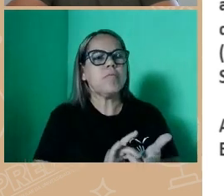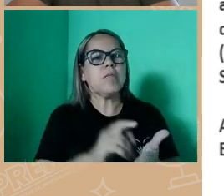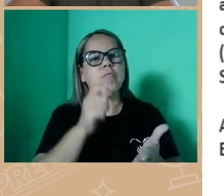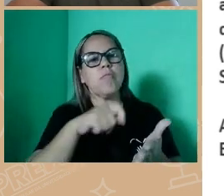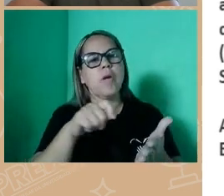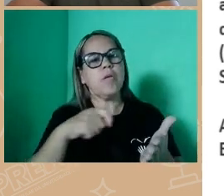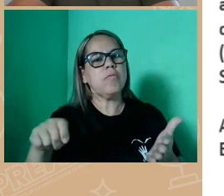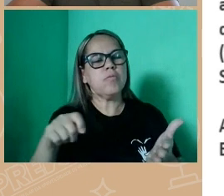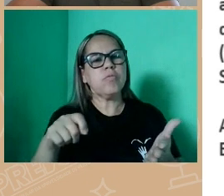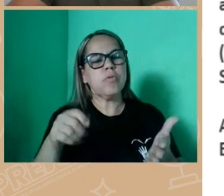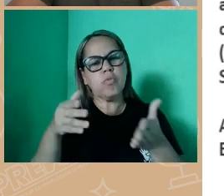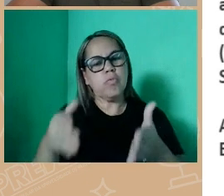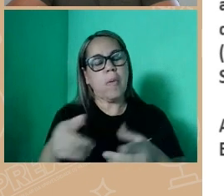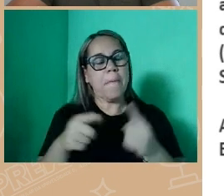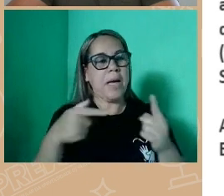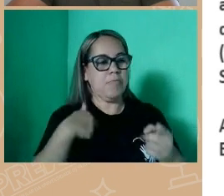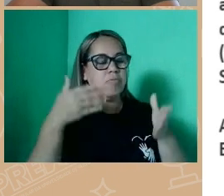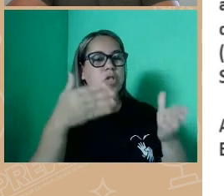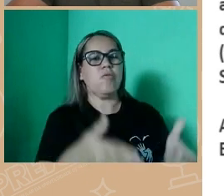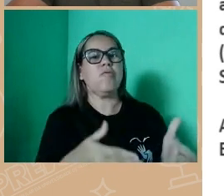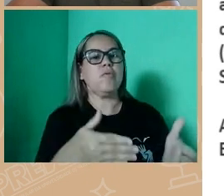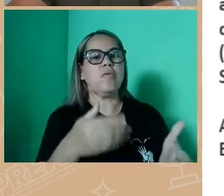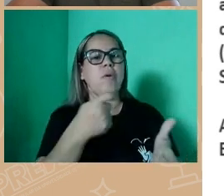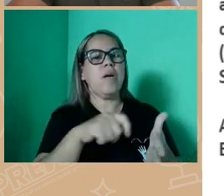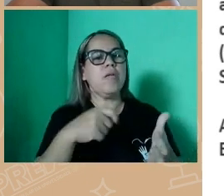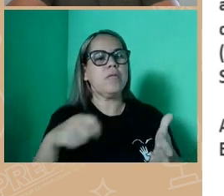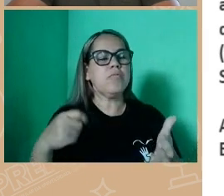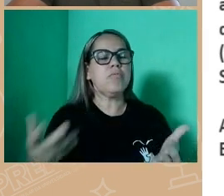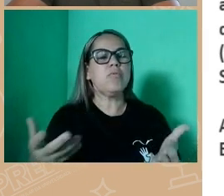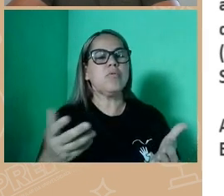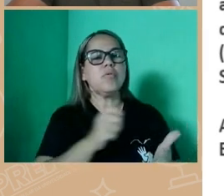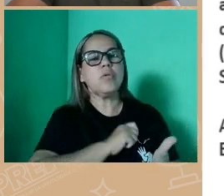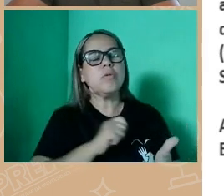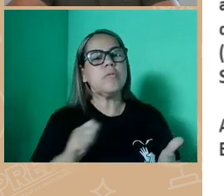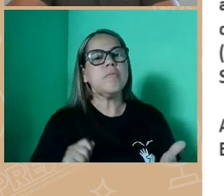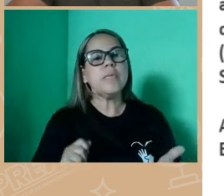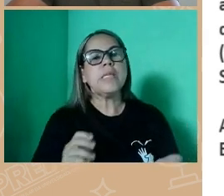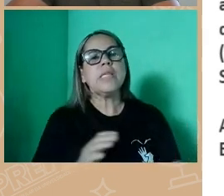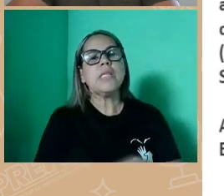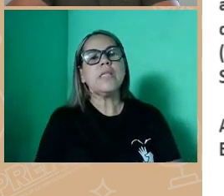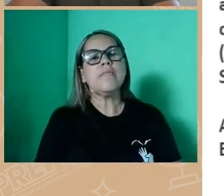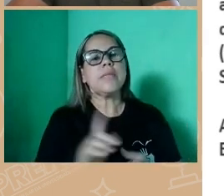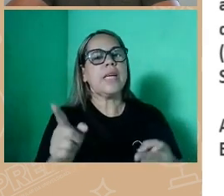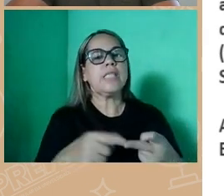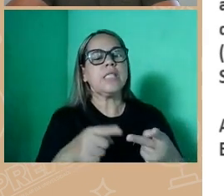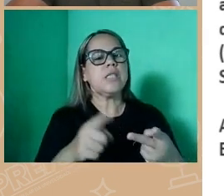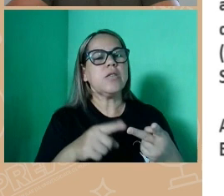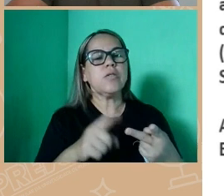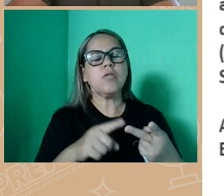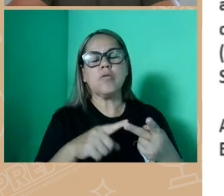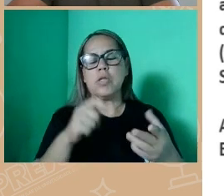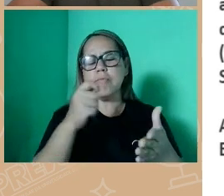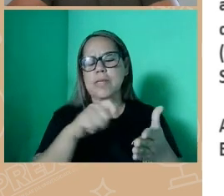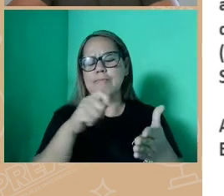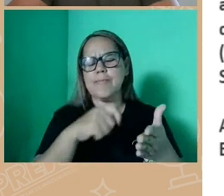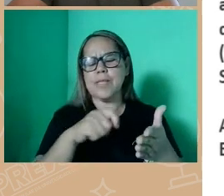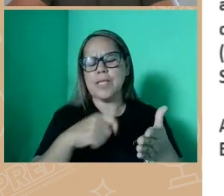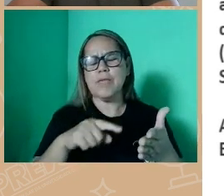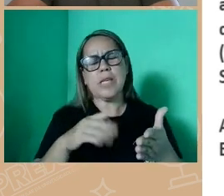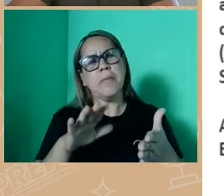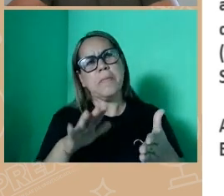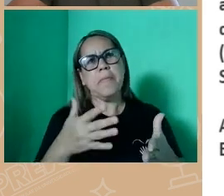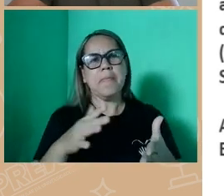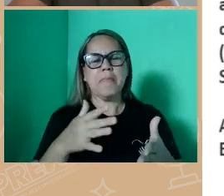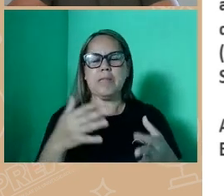mas um difunto autor para quem a campa foi outro peso a segunda é que o escrito ficaria assim mais